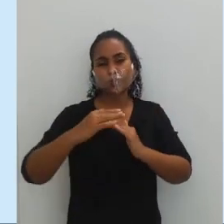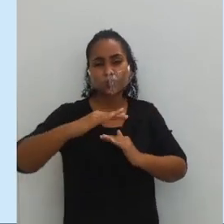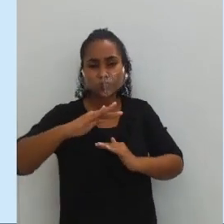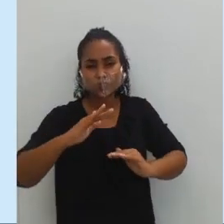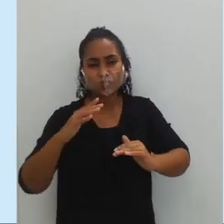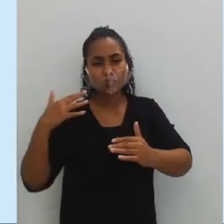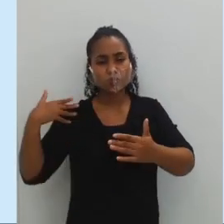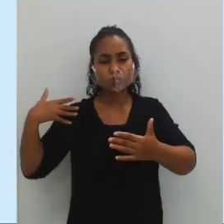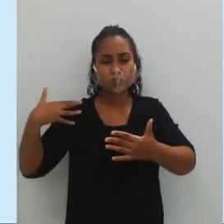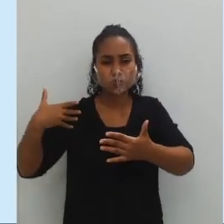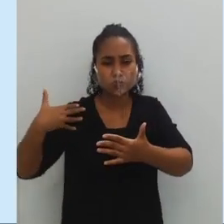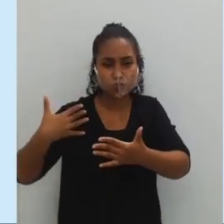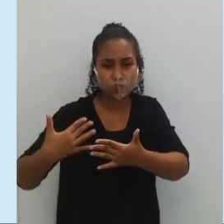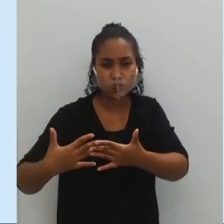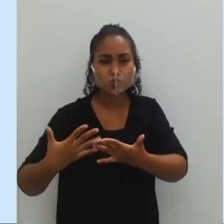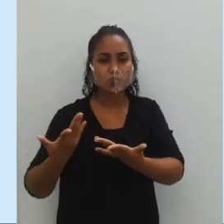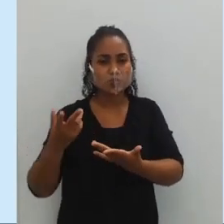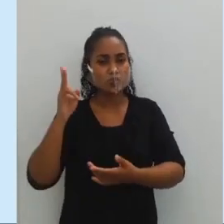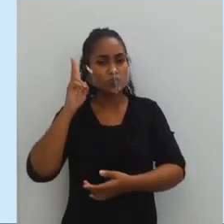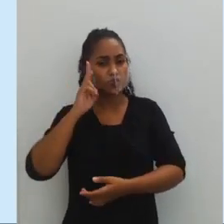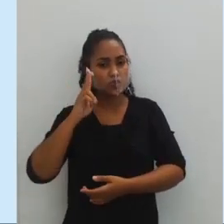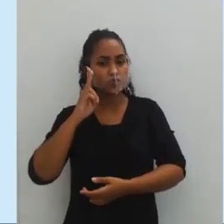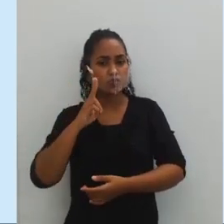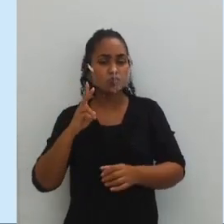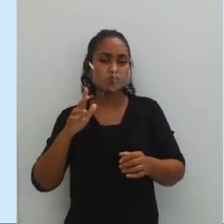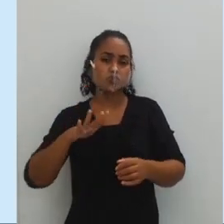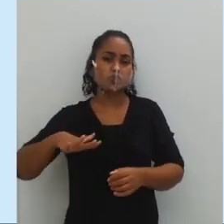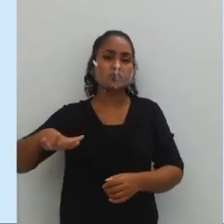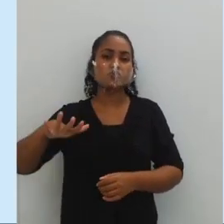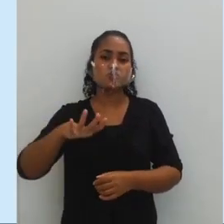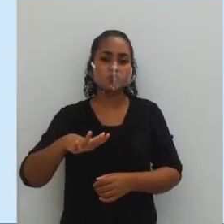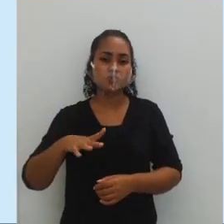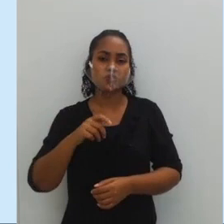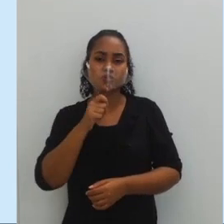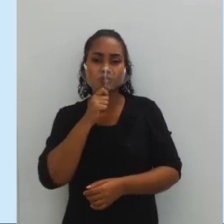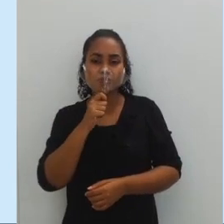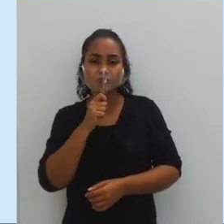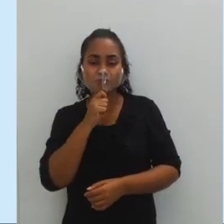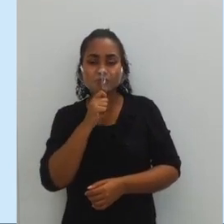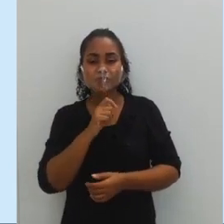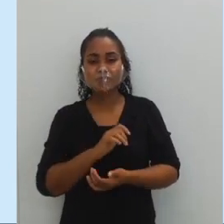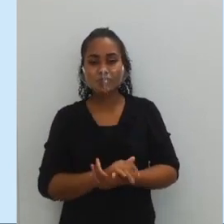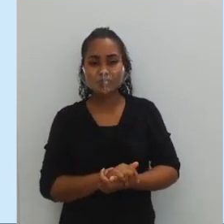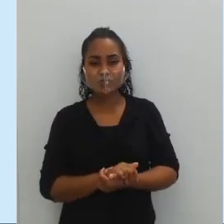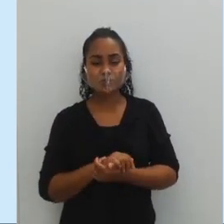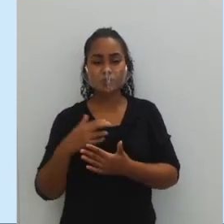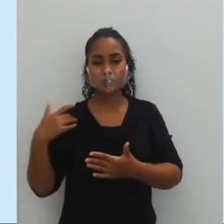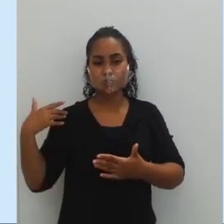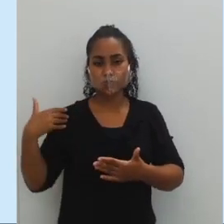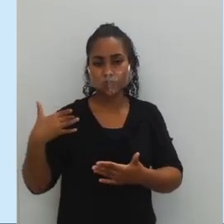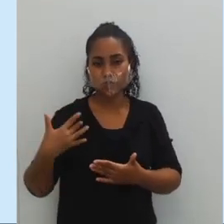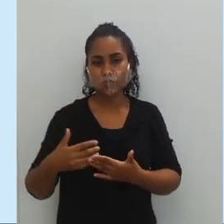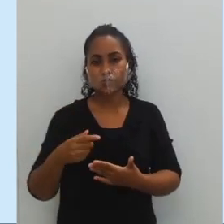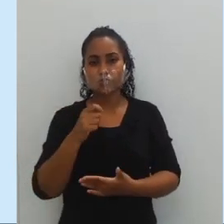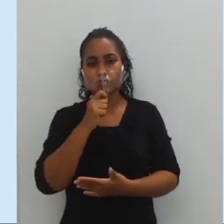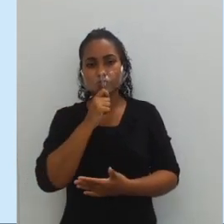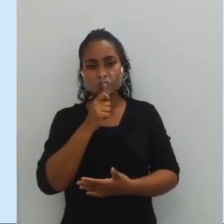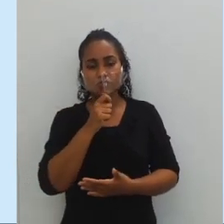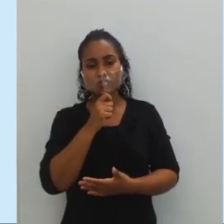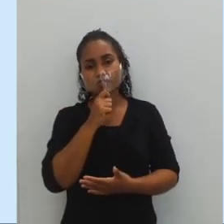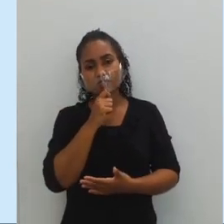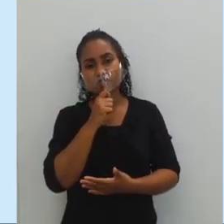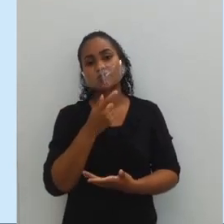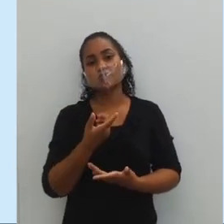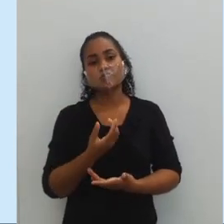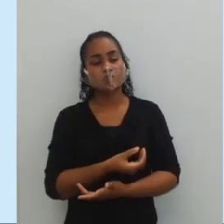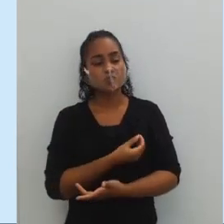né? Um pouco da historicidade do mundo das lutas de um modo geral. Então, a luta existe desde a pré-história, né? Pela luta